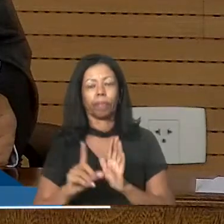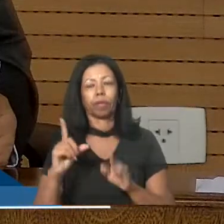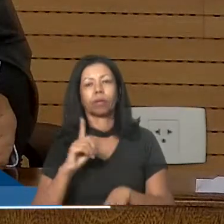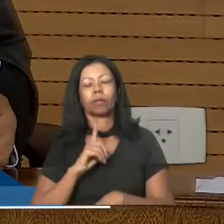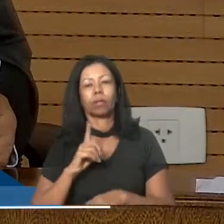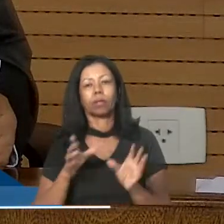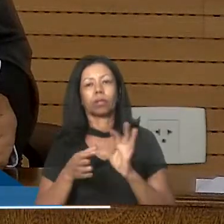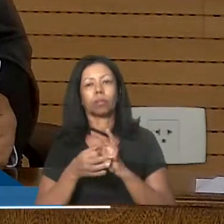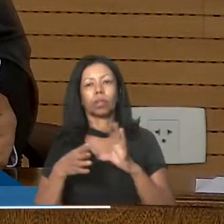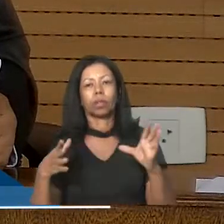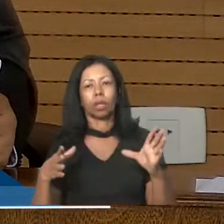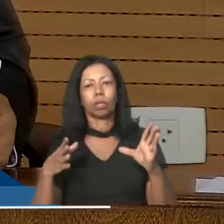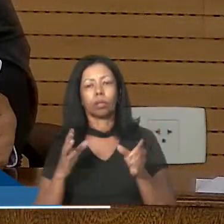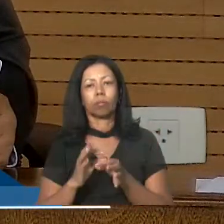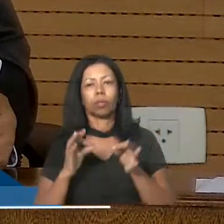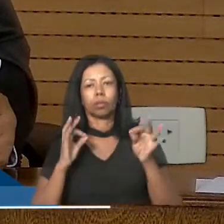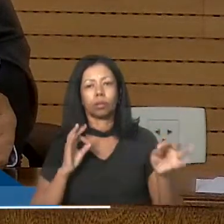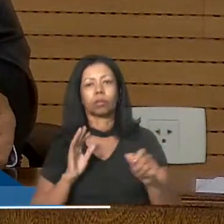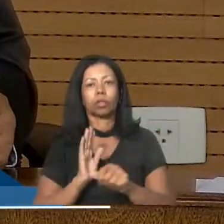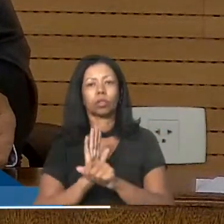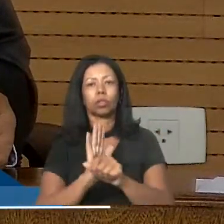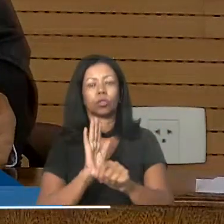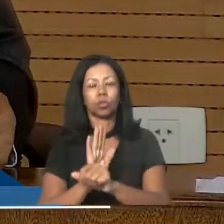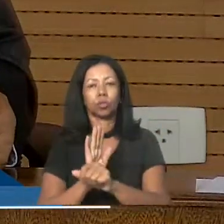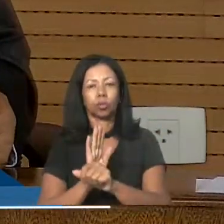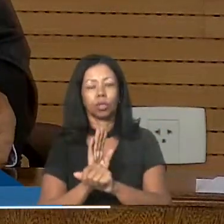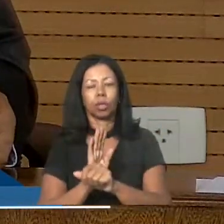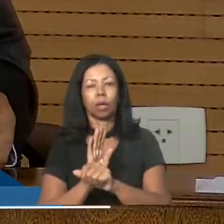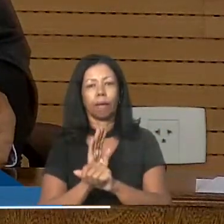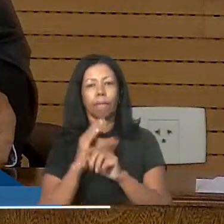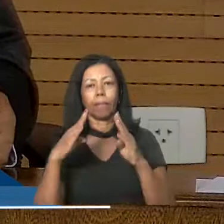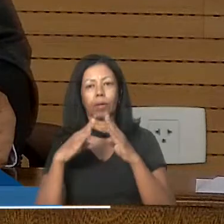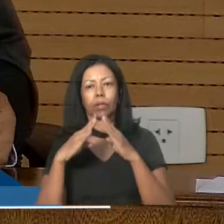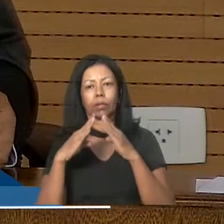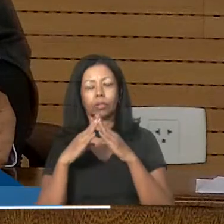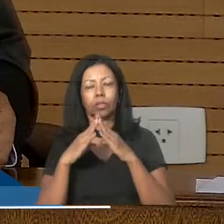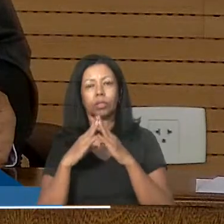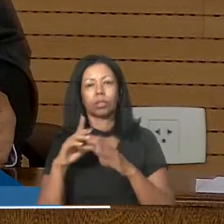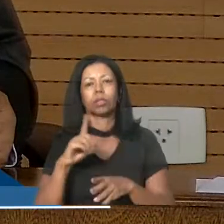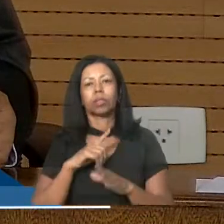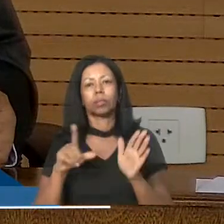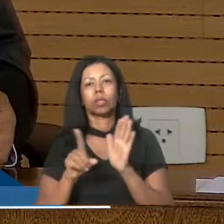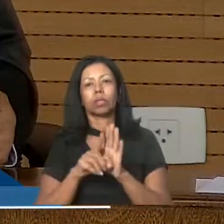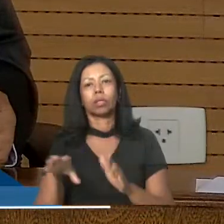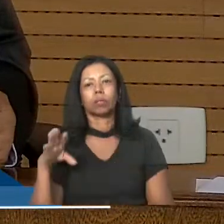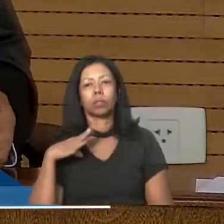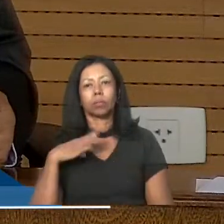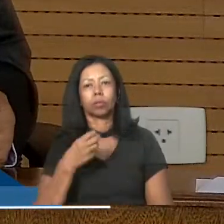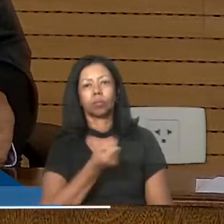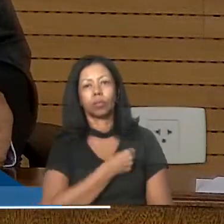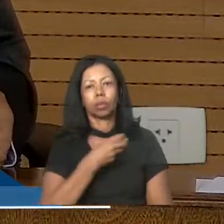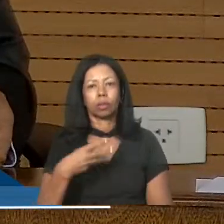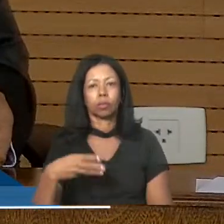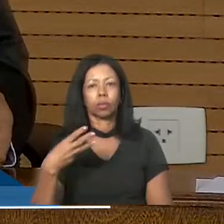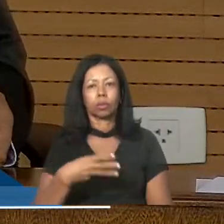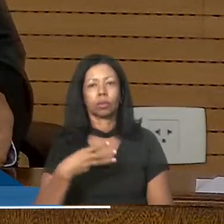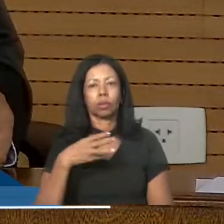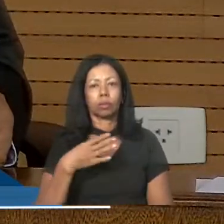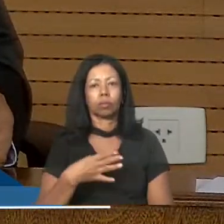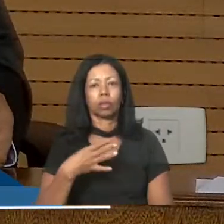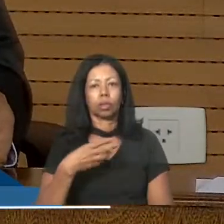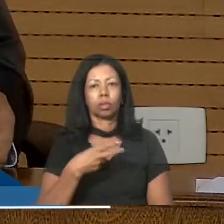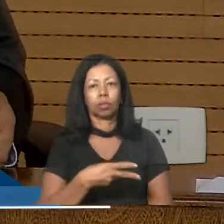consiste em autorizar a prorrogação do auxílio Bolsa Moradia, instituído pela Lei Municipal número